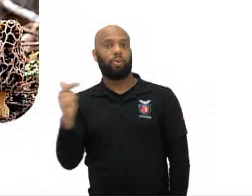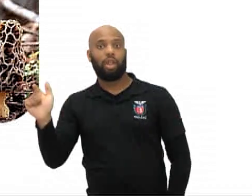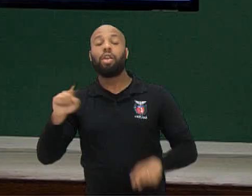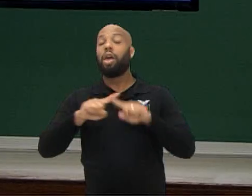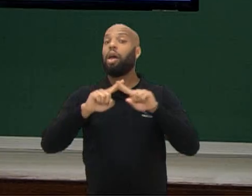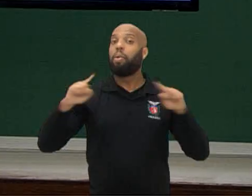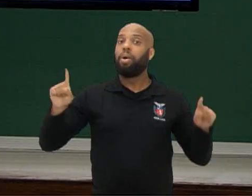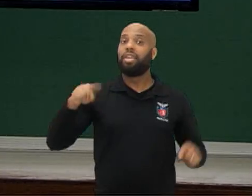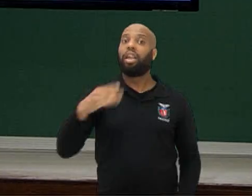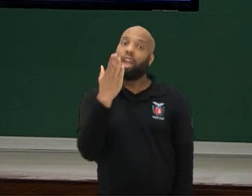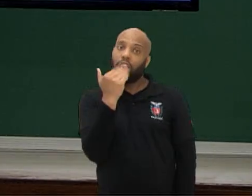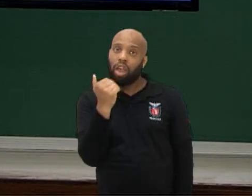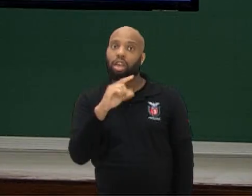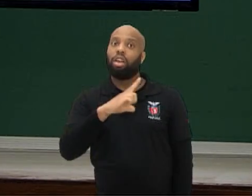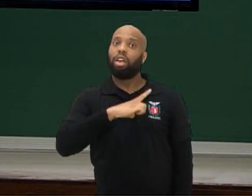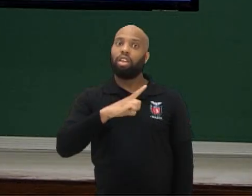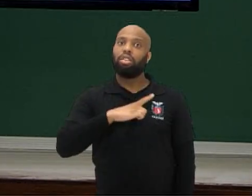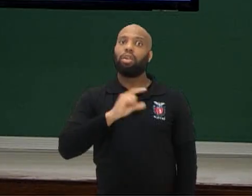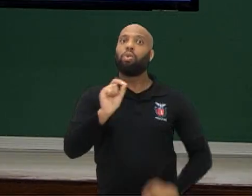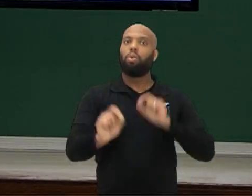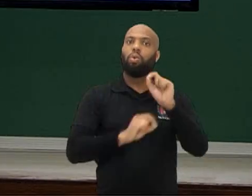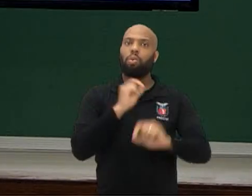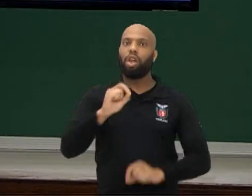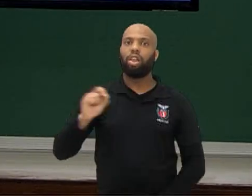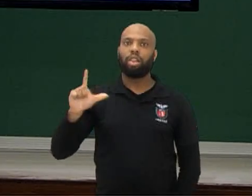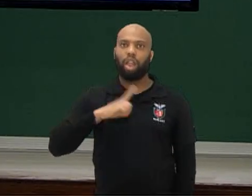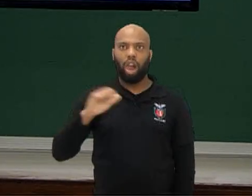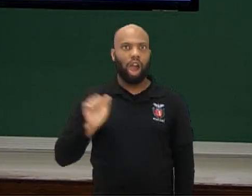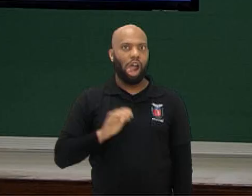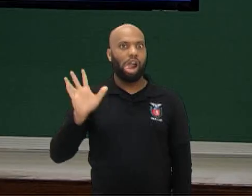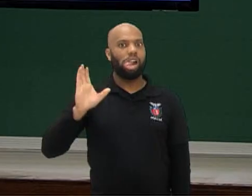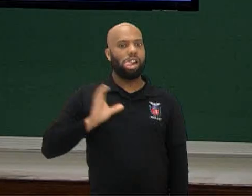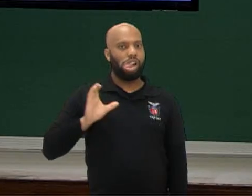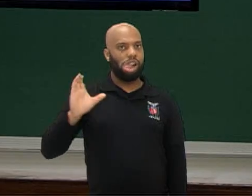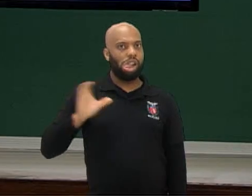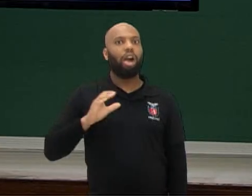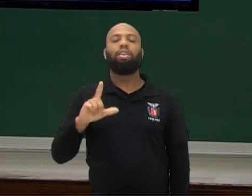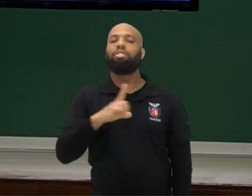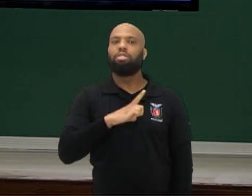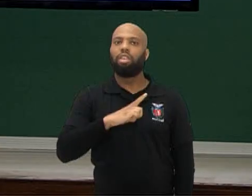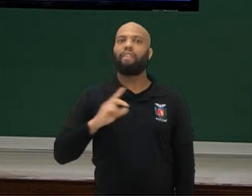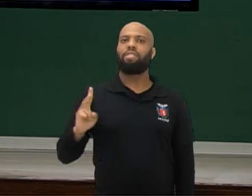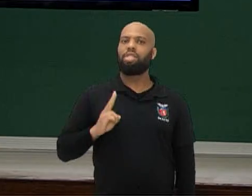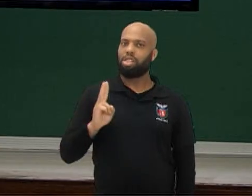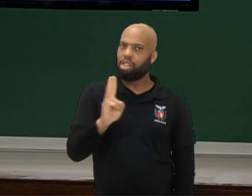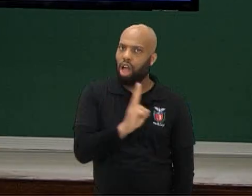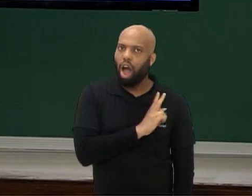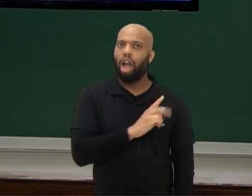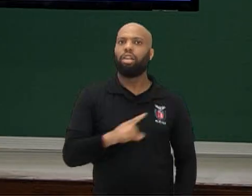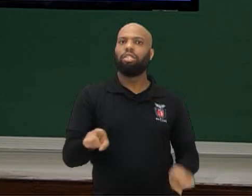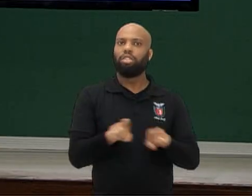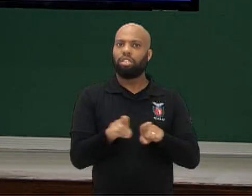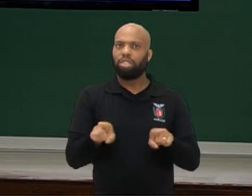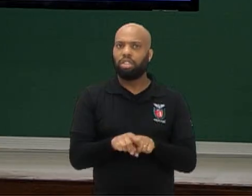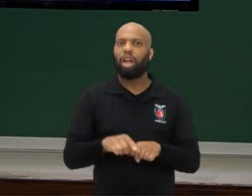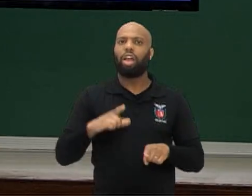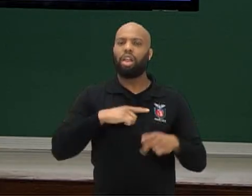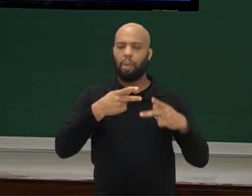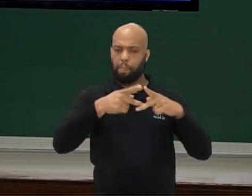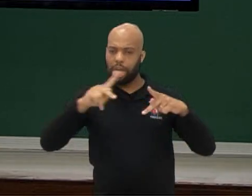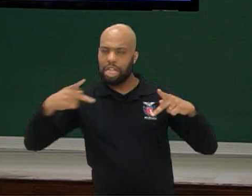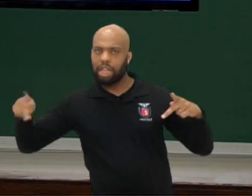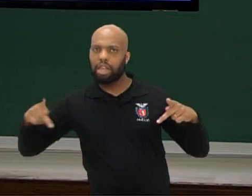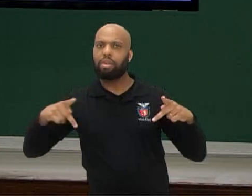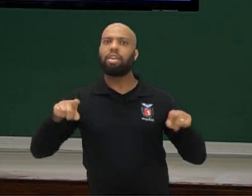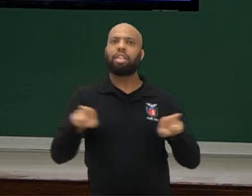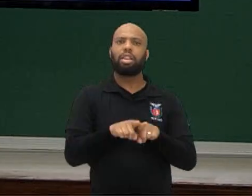são alimentos muito ricos em nutrientes, fibras, proteínas, sais minerais